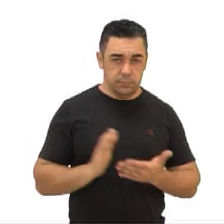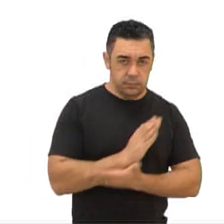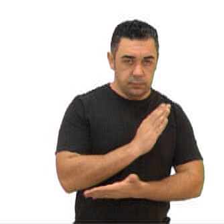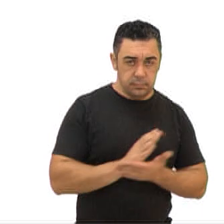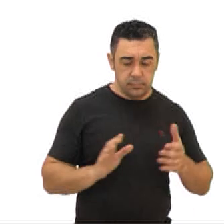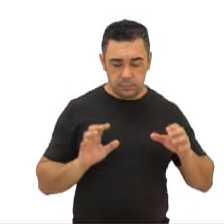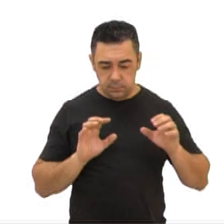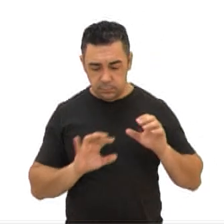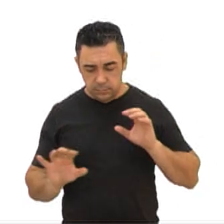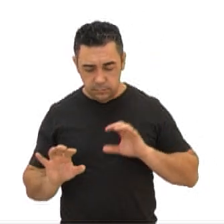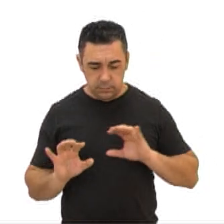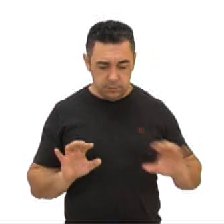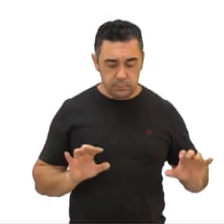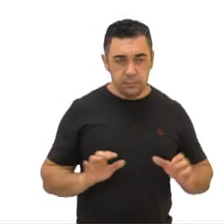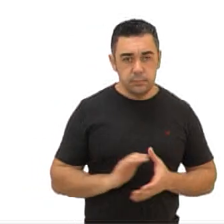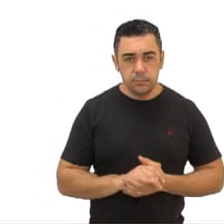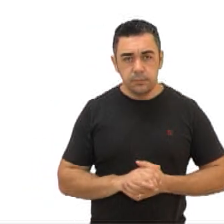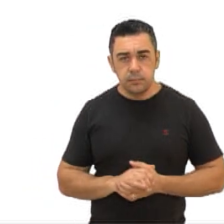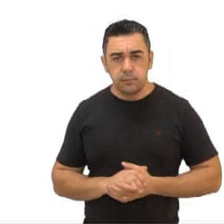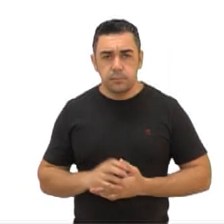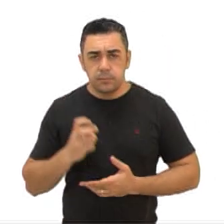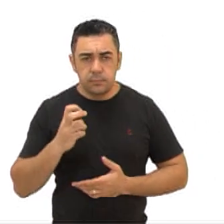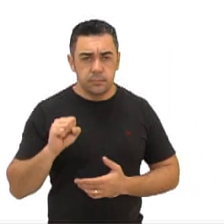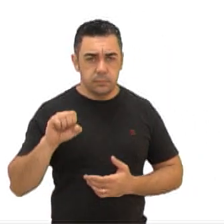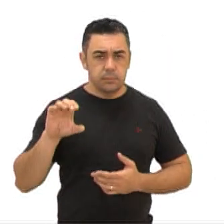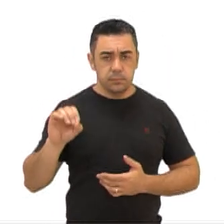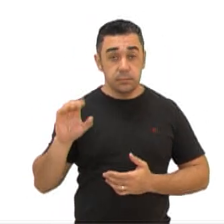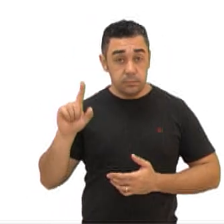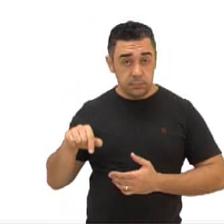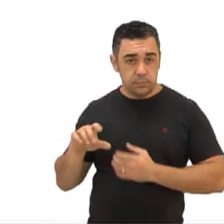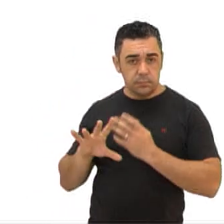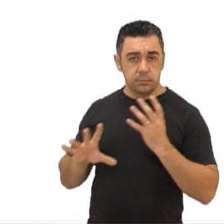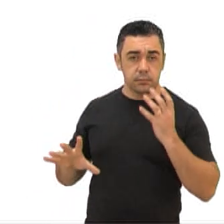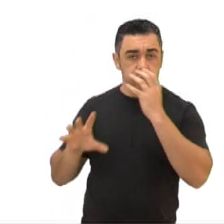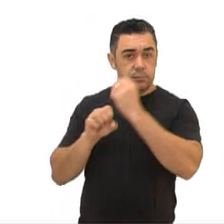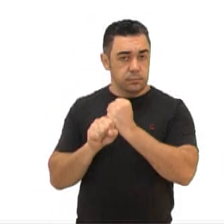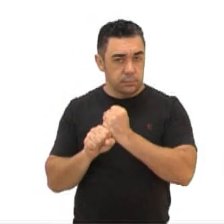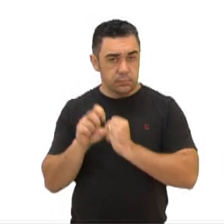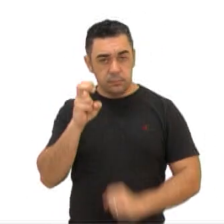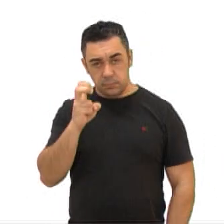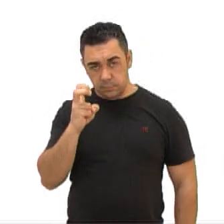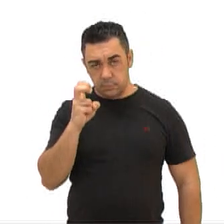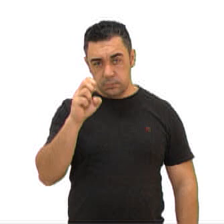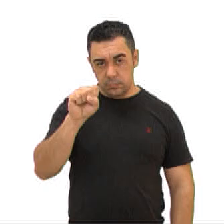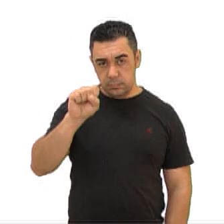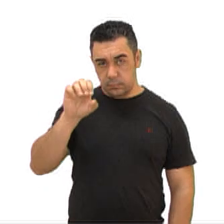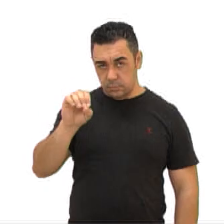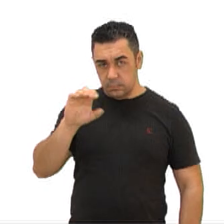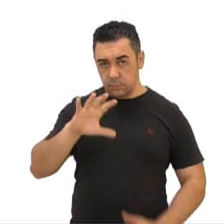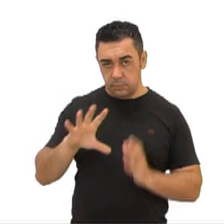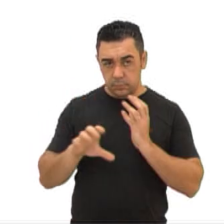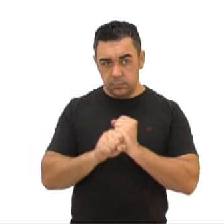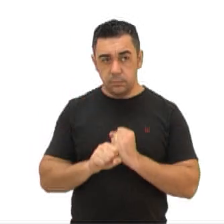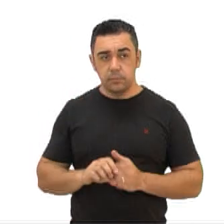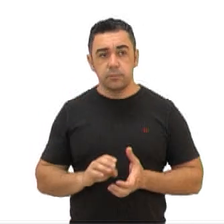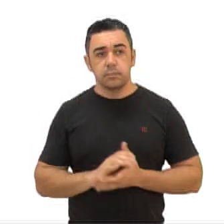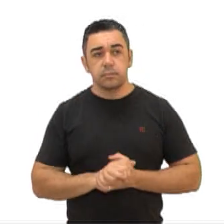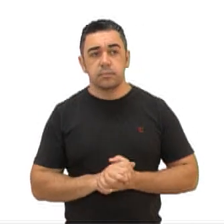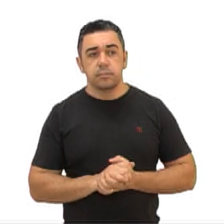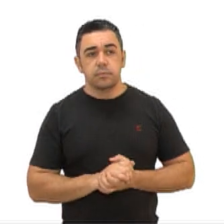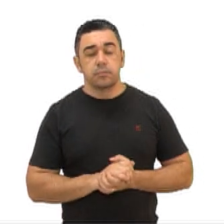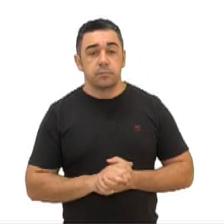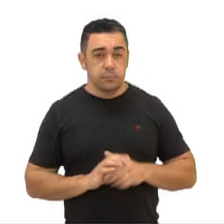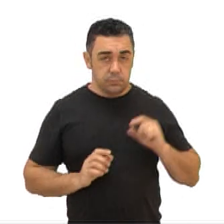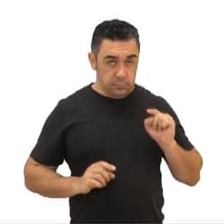caixas. Então você sabe que 580 laranjas é o total. Esse valor é o total das duas caixas. De modo